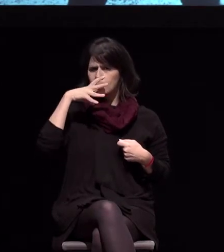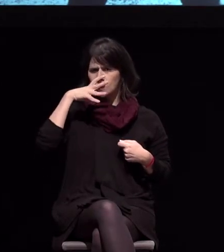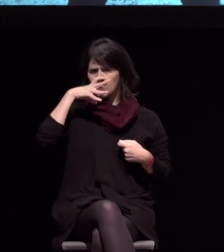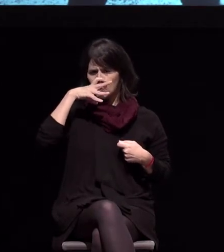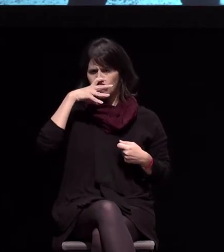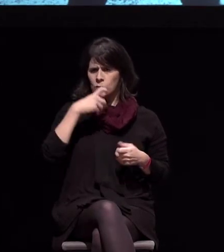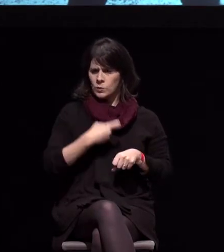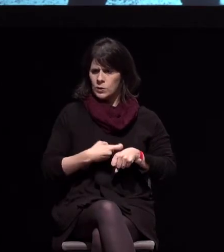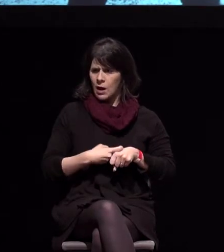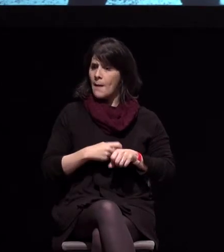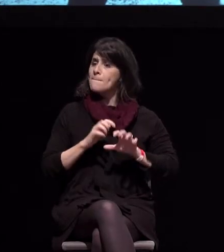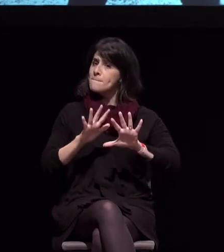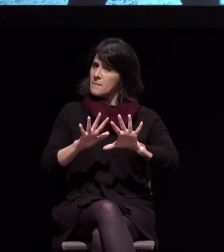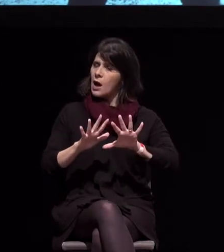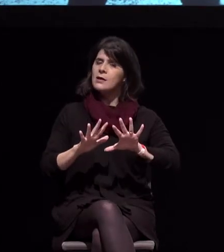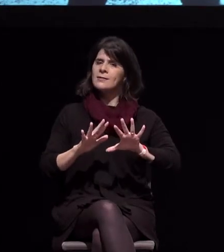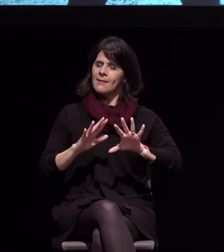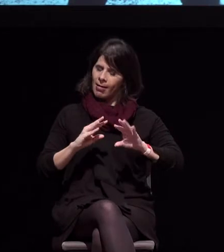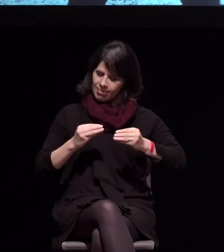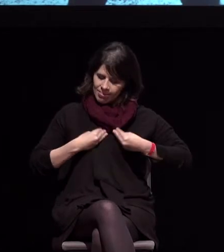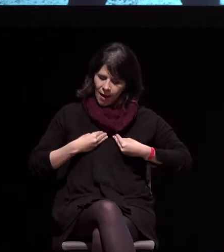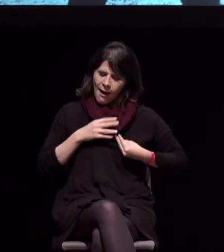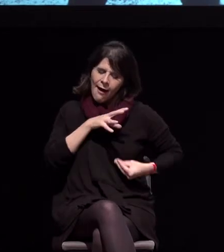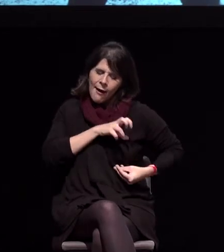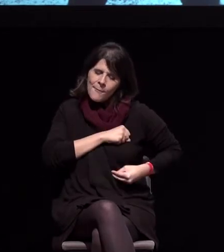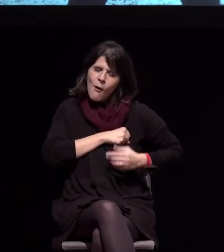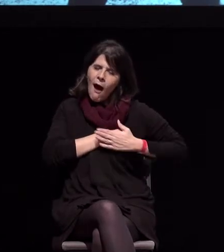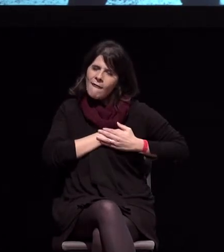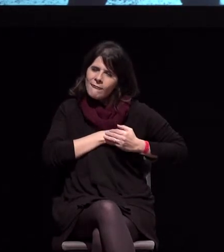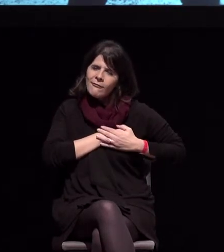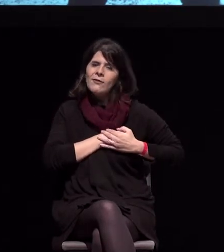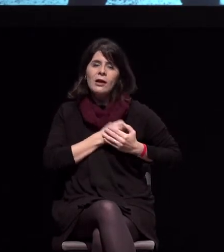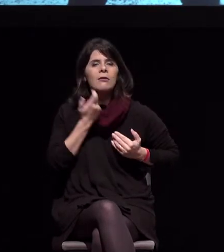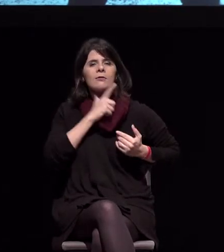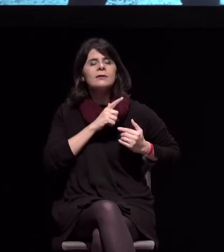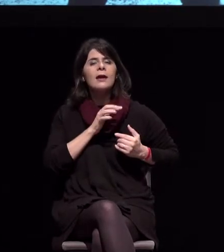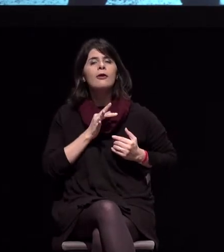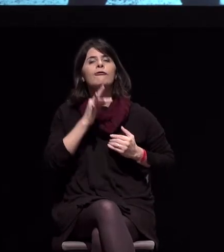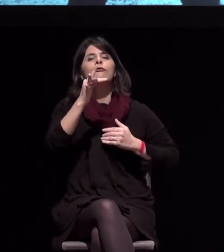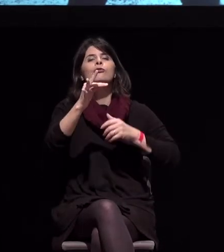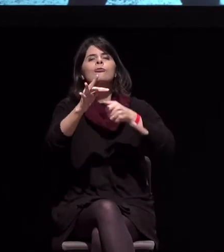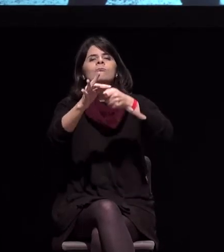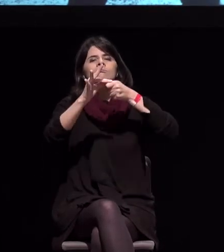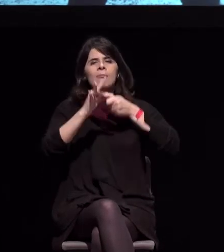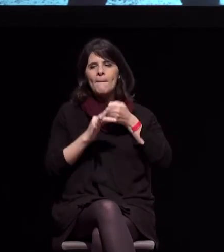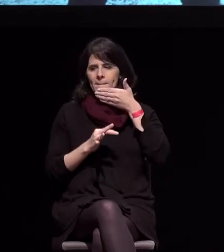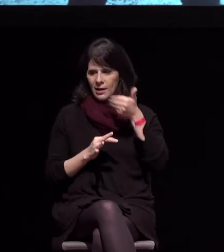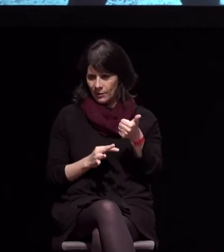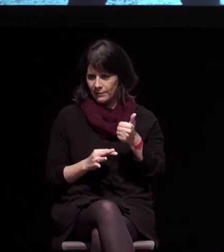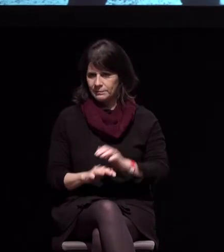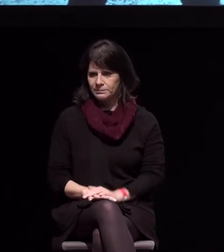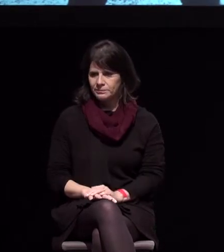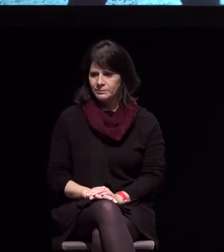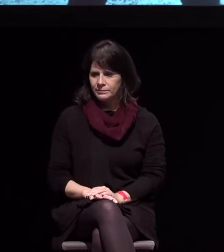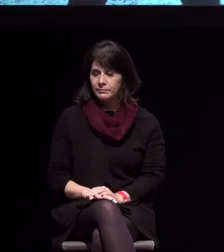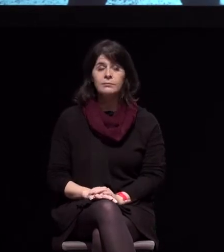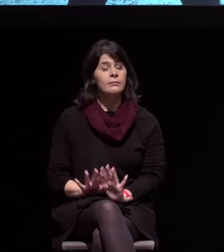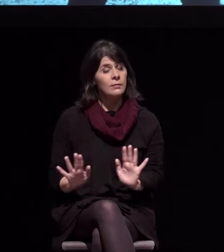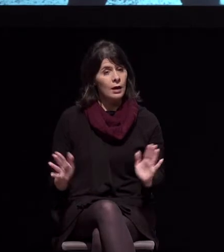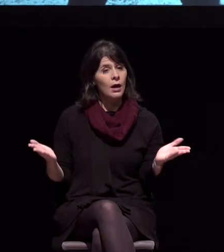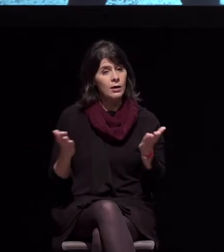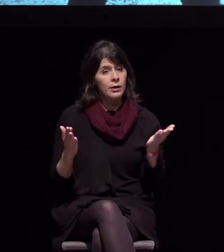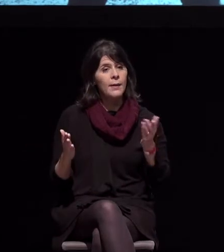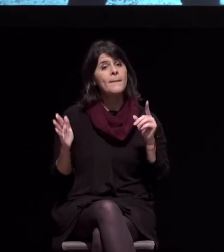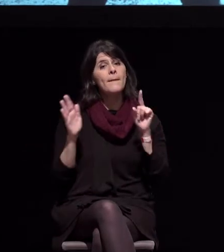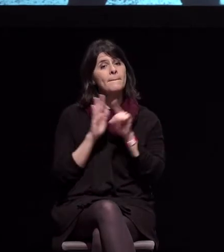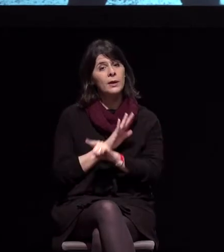do amor e o afeto, para a gente conseguir projetar um futuro muito melhor. Agora, a minha pergunta, na verdade, é uma